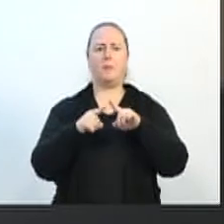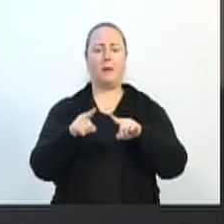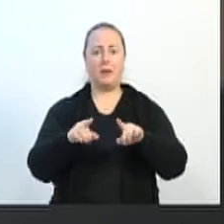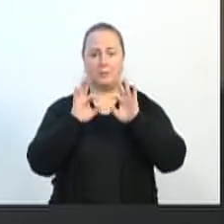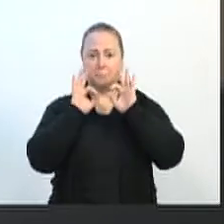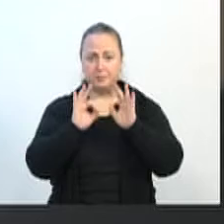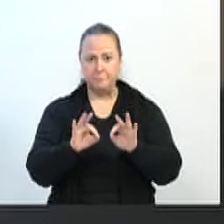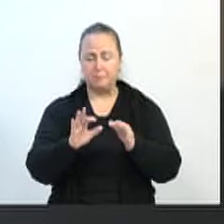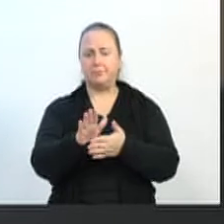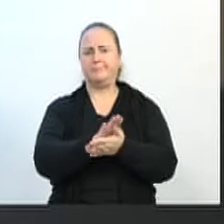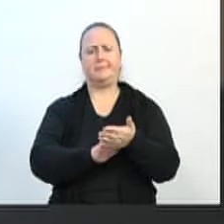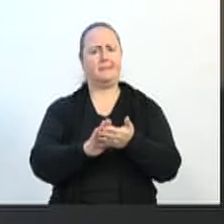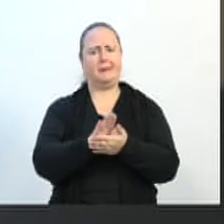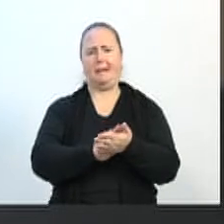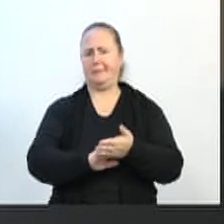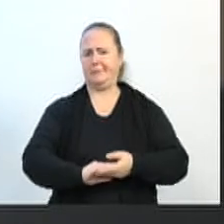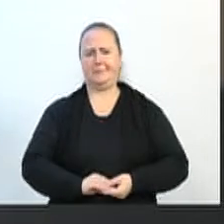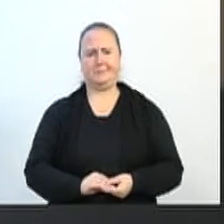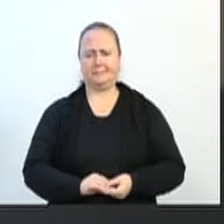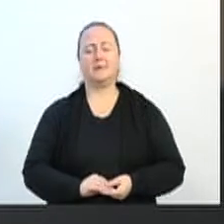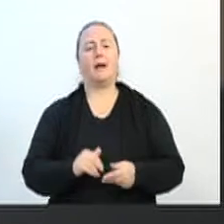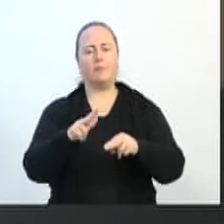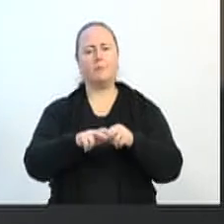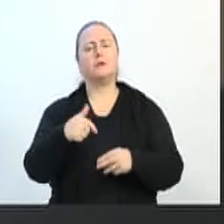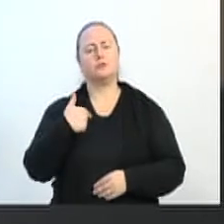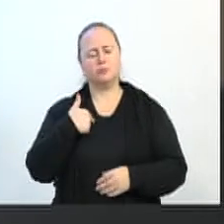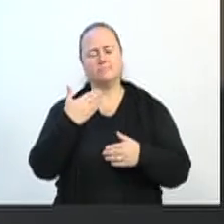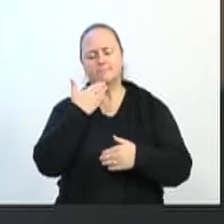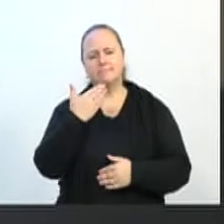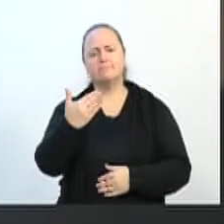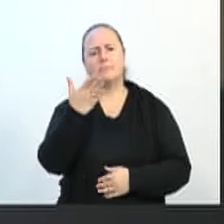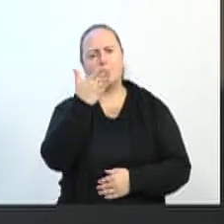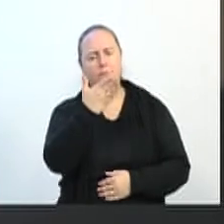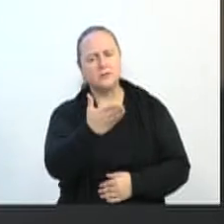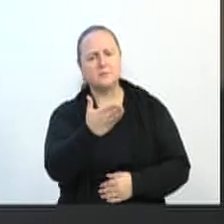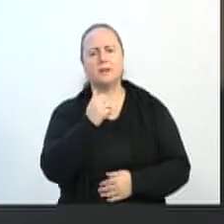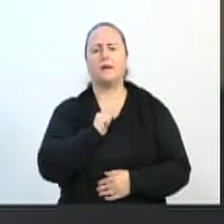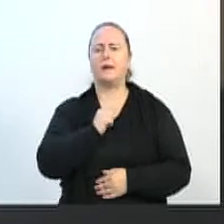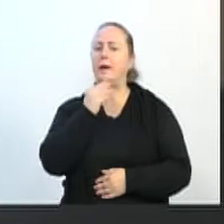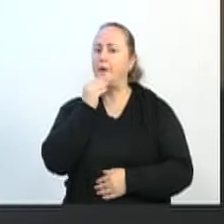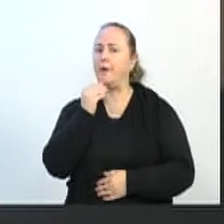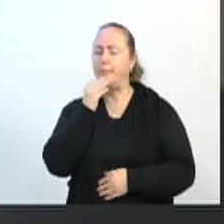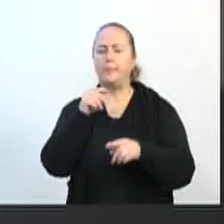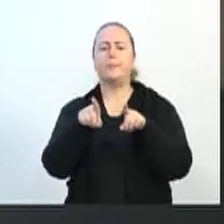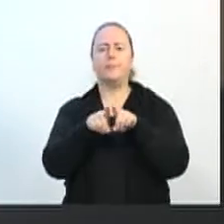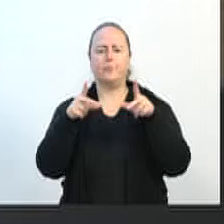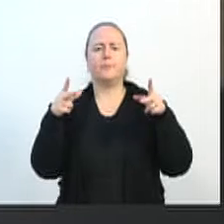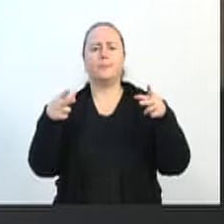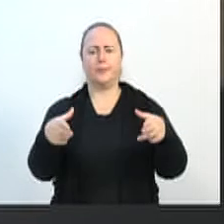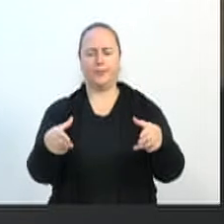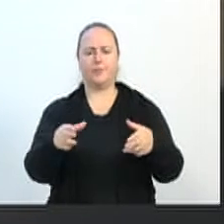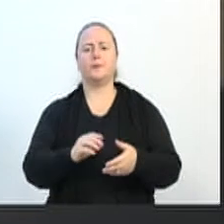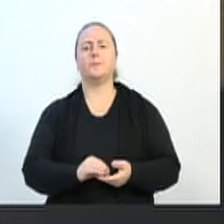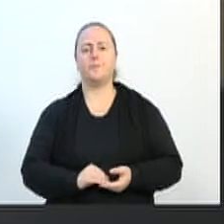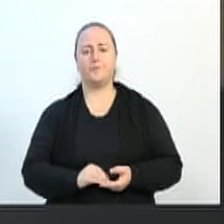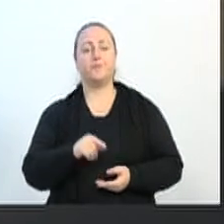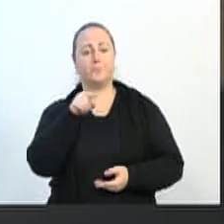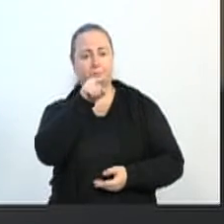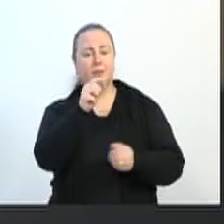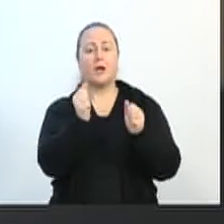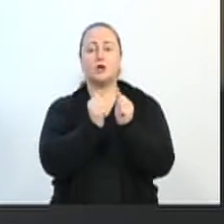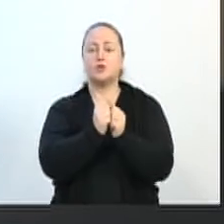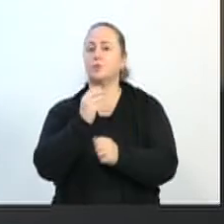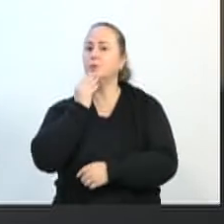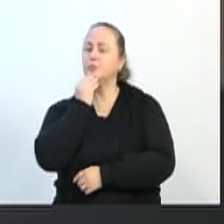efetividade mesmo fazem muito pouco. Então, falei numa parte anterior do vereador Bruno, repito agora, a senhora, juntamente com o vereador Bruno,